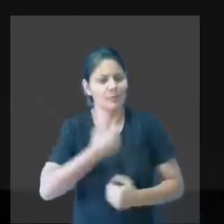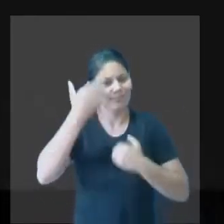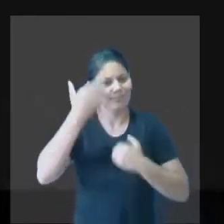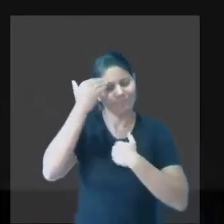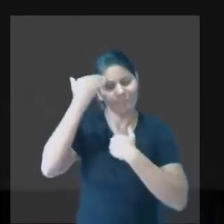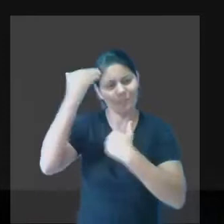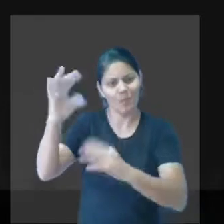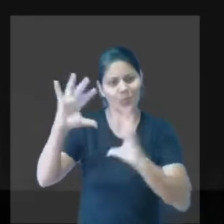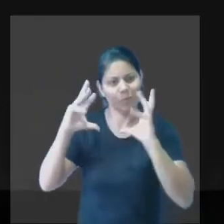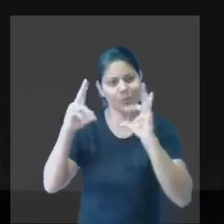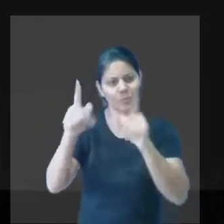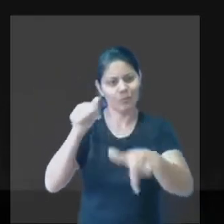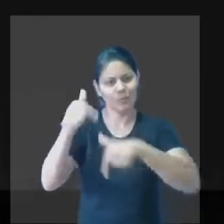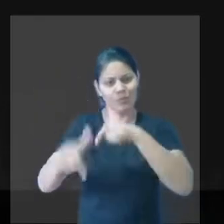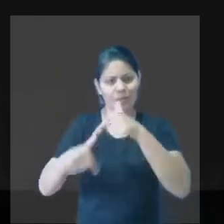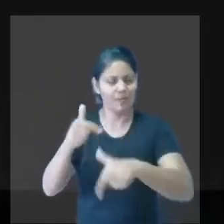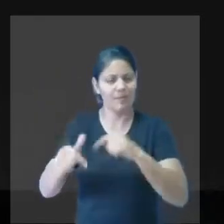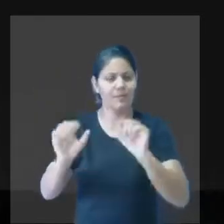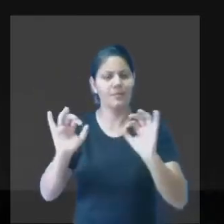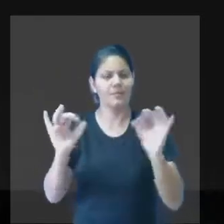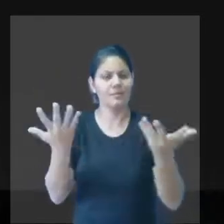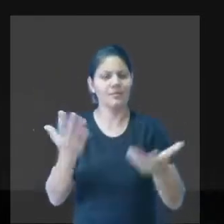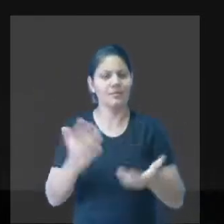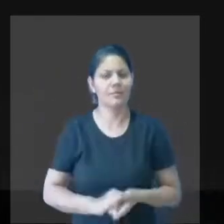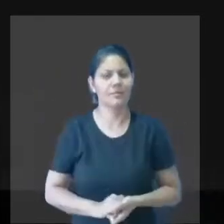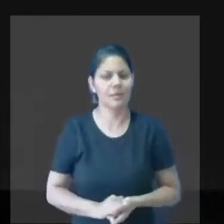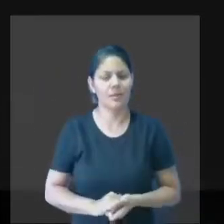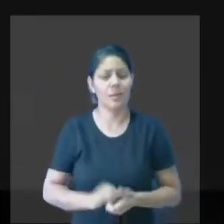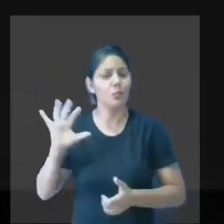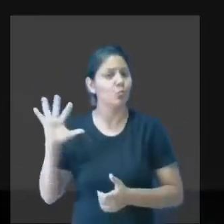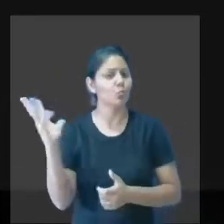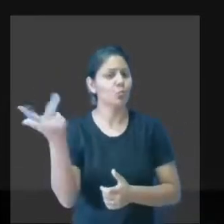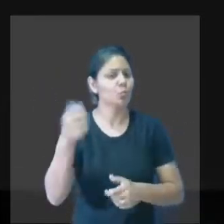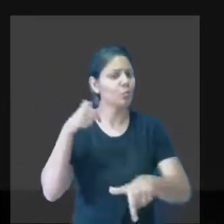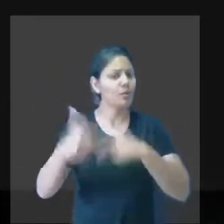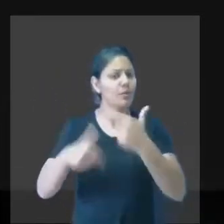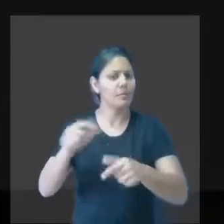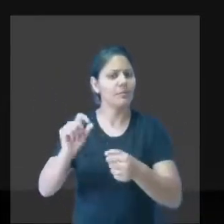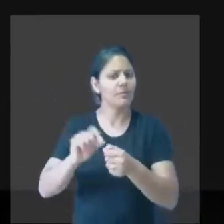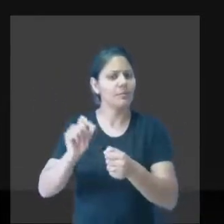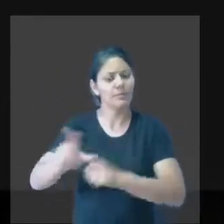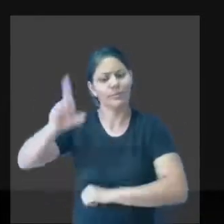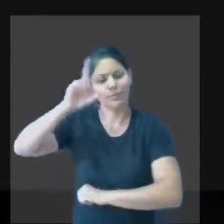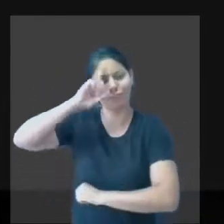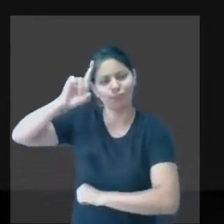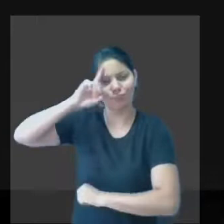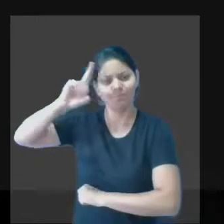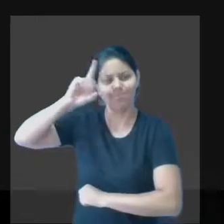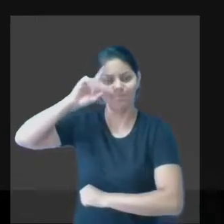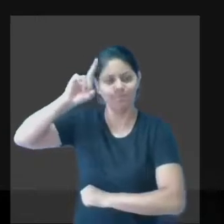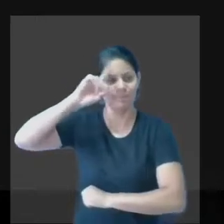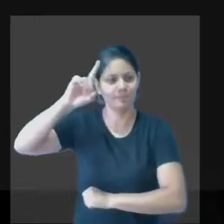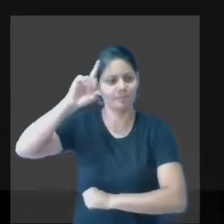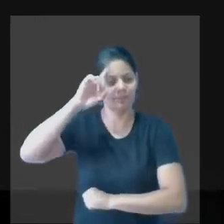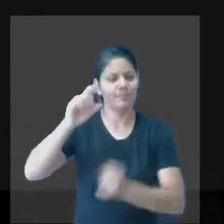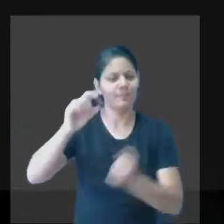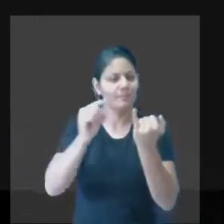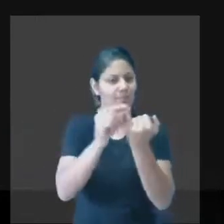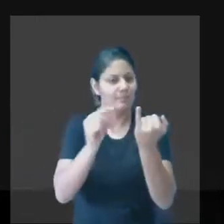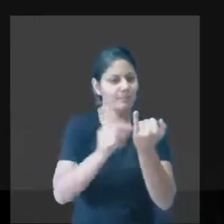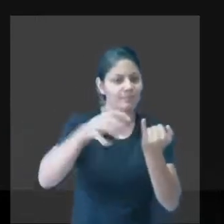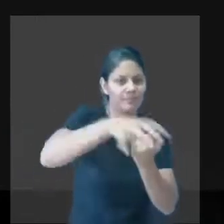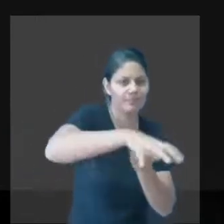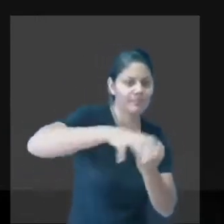gratos a todo esse trabalho que está acontecendo e por todo o trabalho que vocês realizam cotidianamente nos